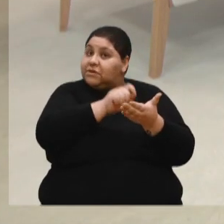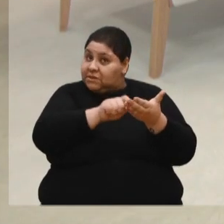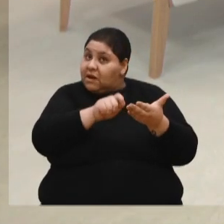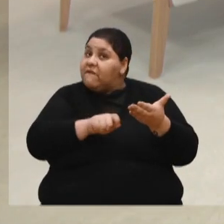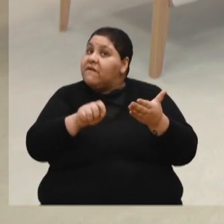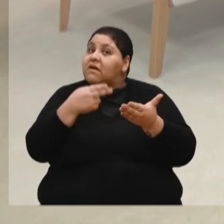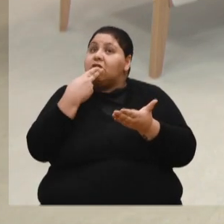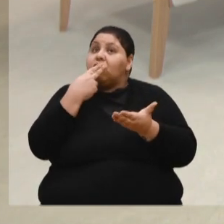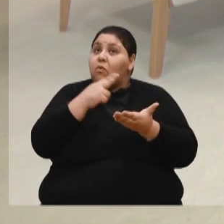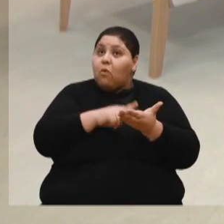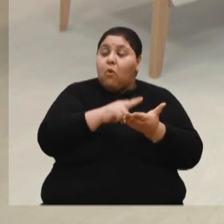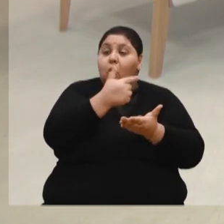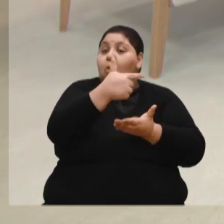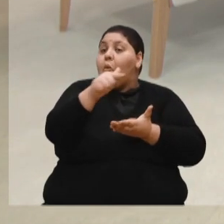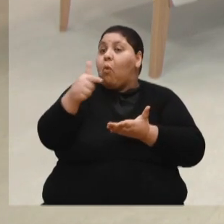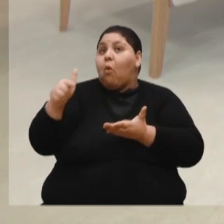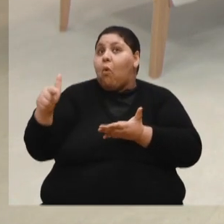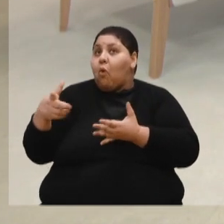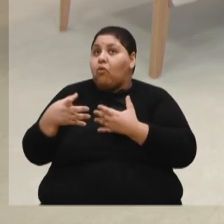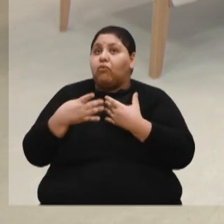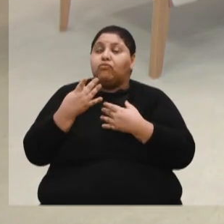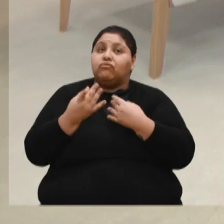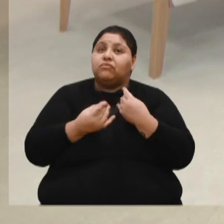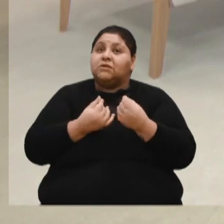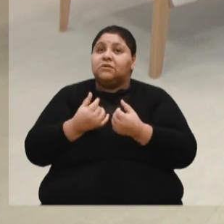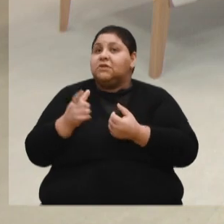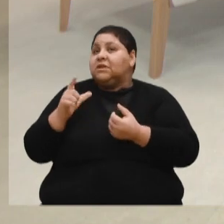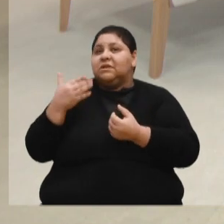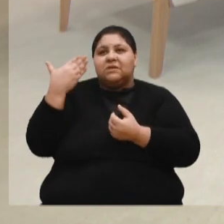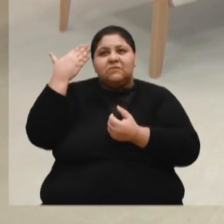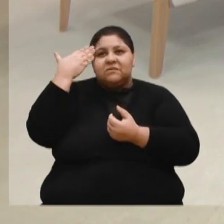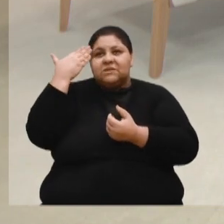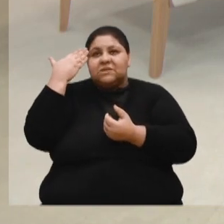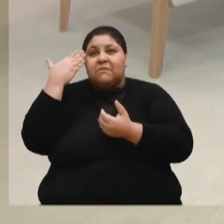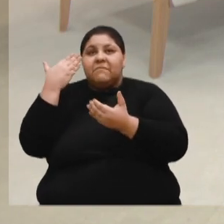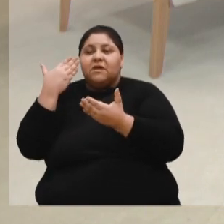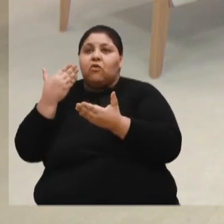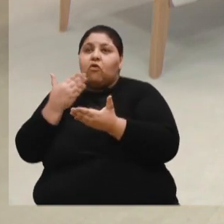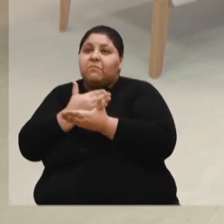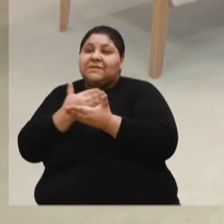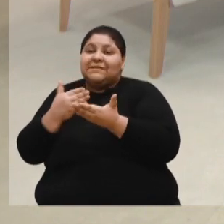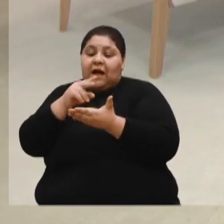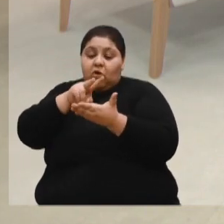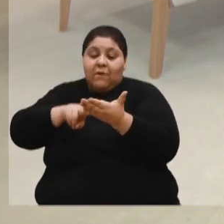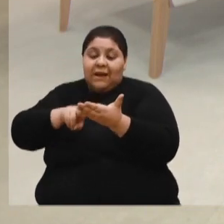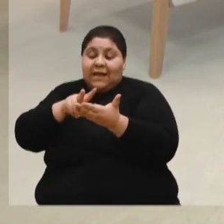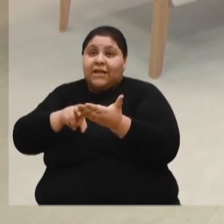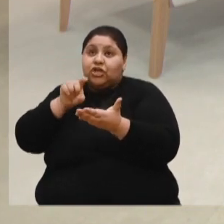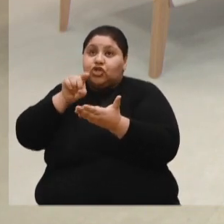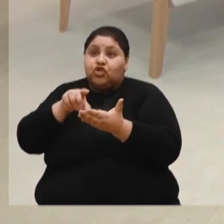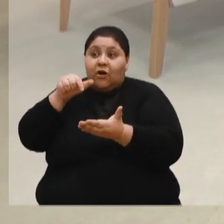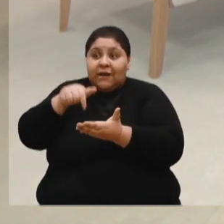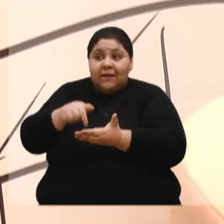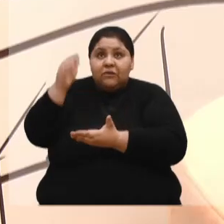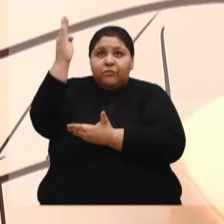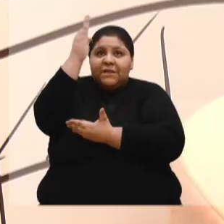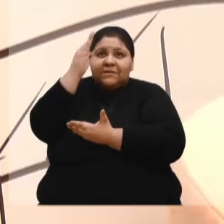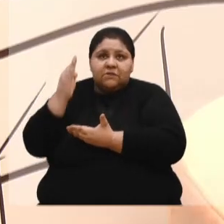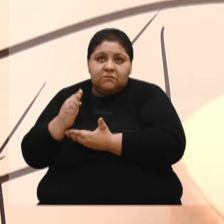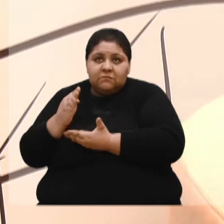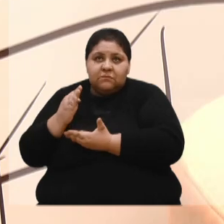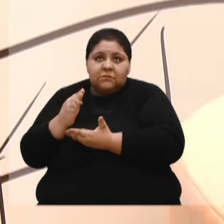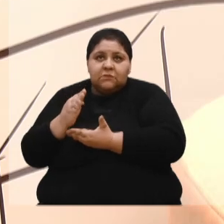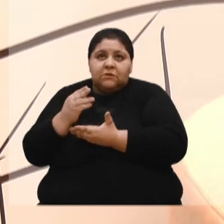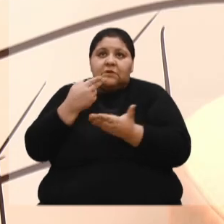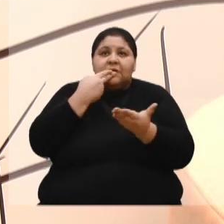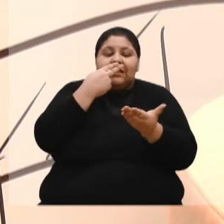cartas. Outros se tornaram analfabetos em solo brasileiro, não tiveram acesso à escola. E a